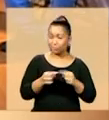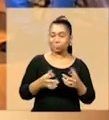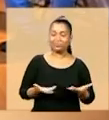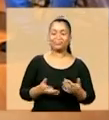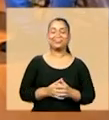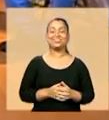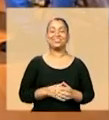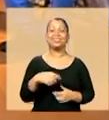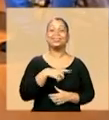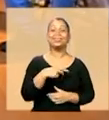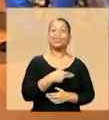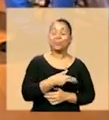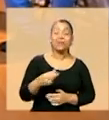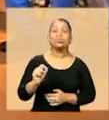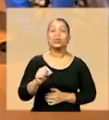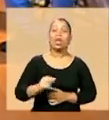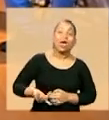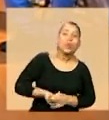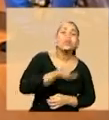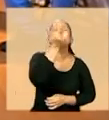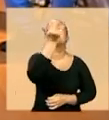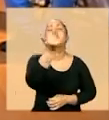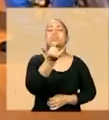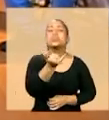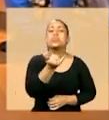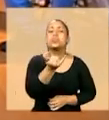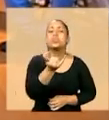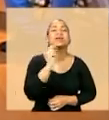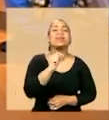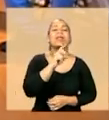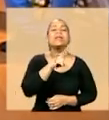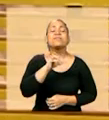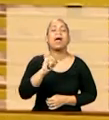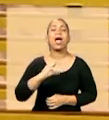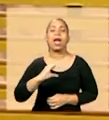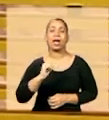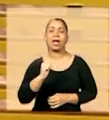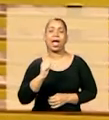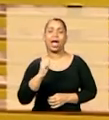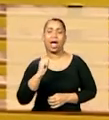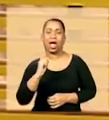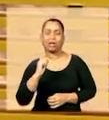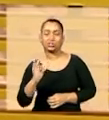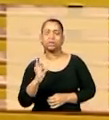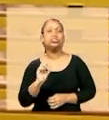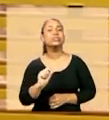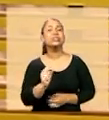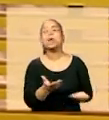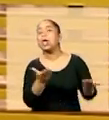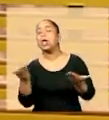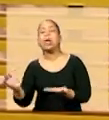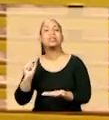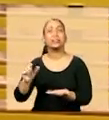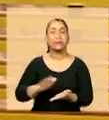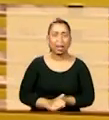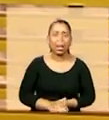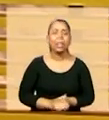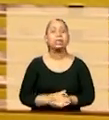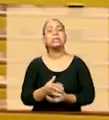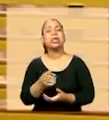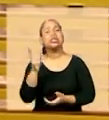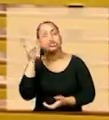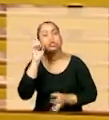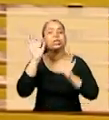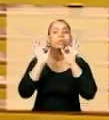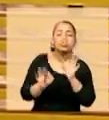Isso. Ô Paulo, quando a gente tem um caso de acidente, quem que deve emitir a CAT, que é a comunicação de acidente de trabalho? Tem prazo para que isso seja